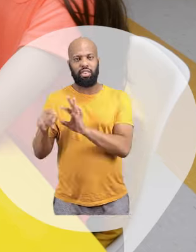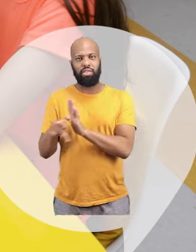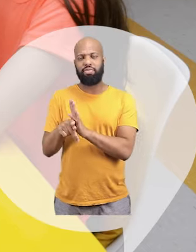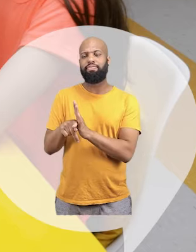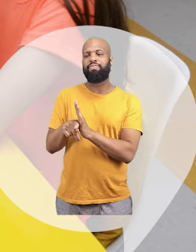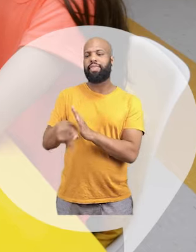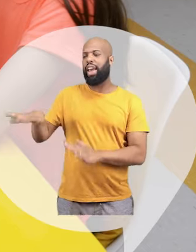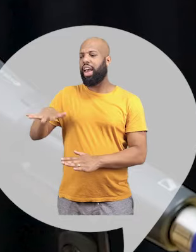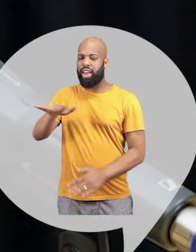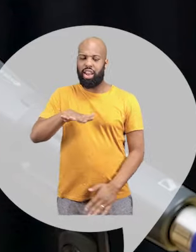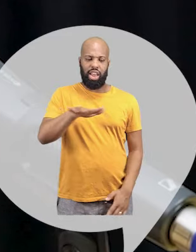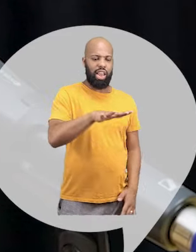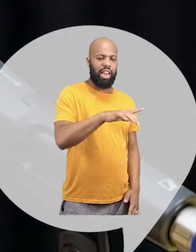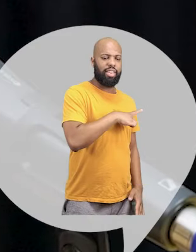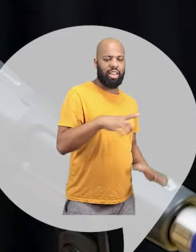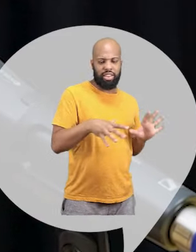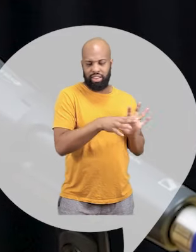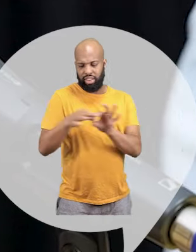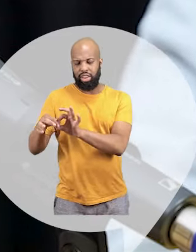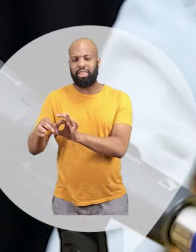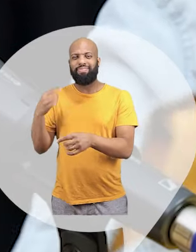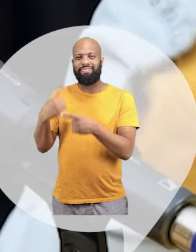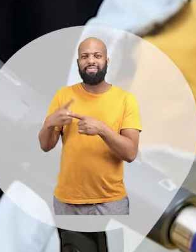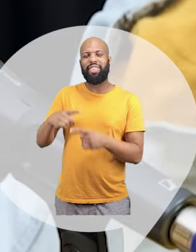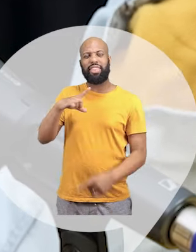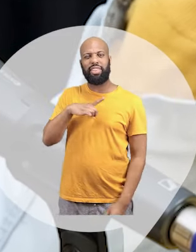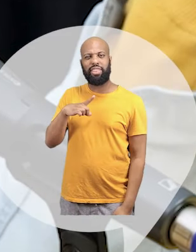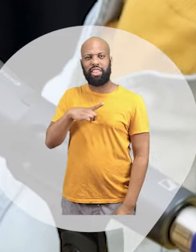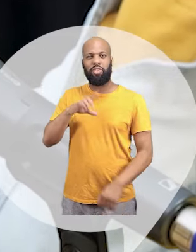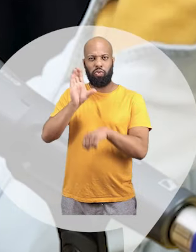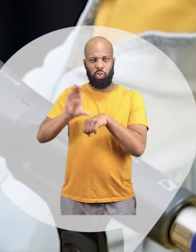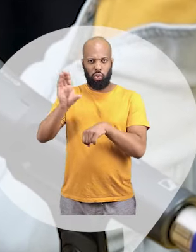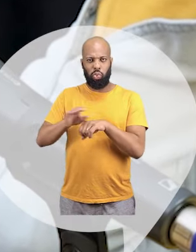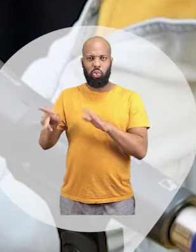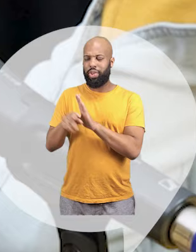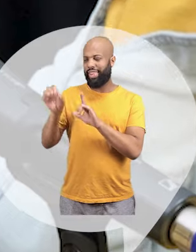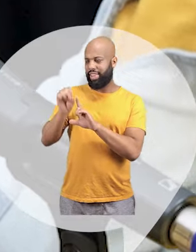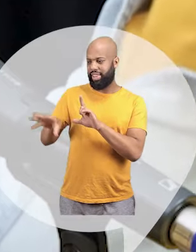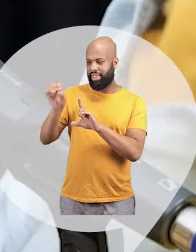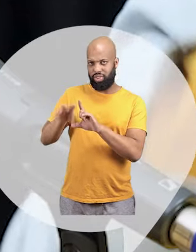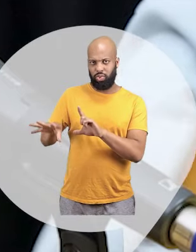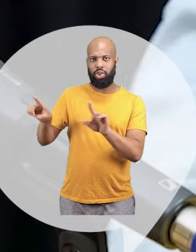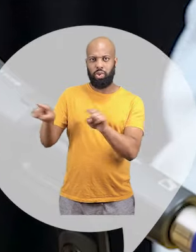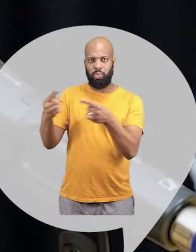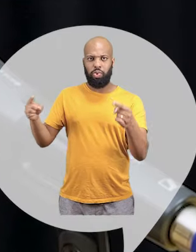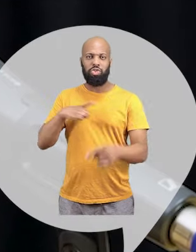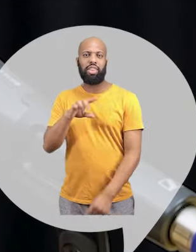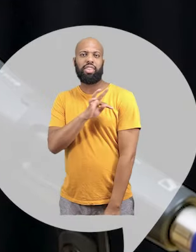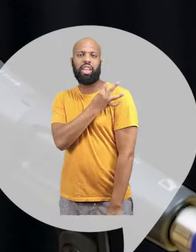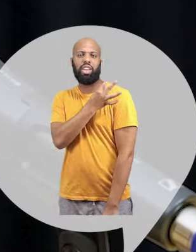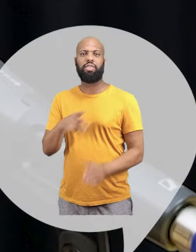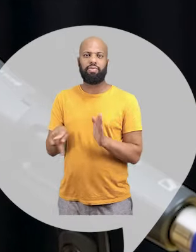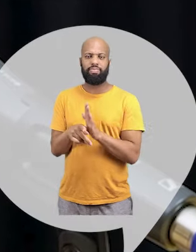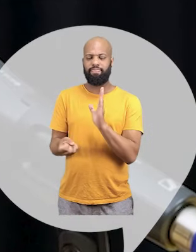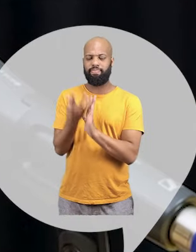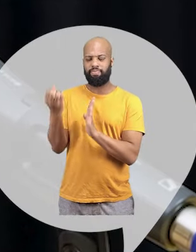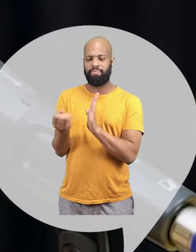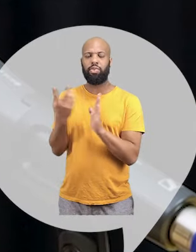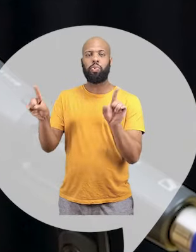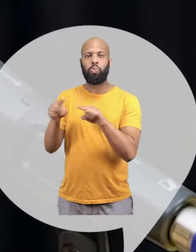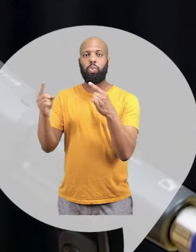as áreas essa palavra mas por exemplo a gente teve na no curso de licenciatura em música técnico em produção